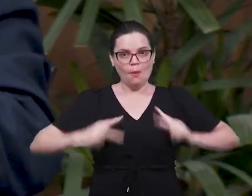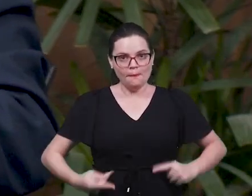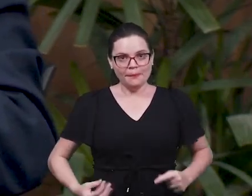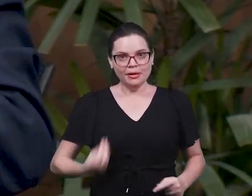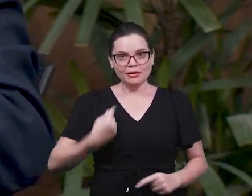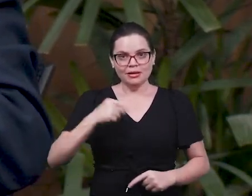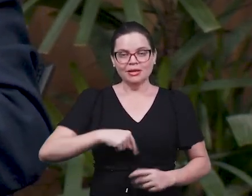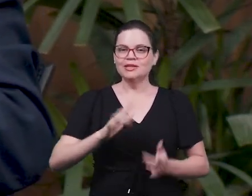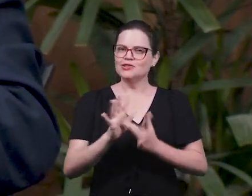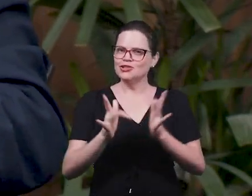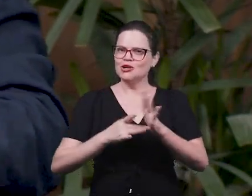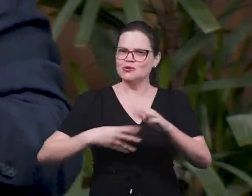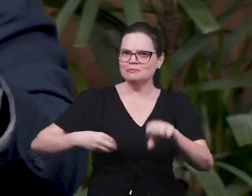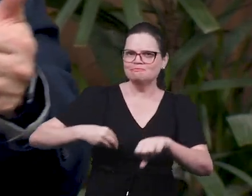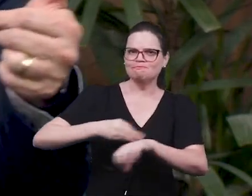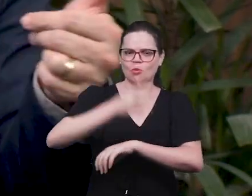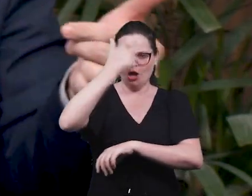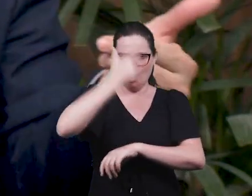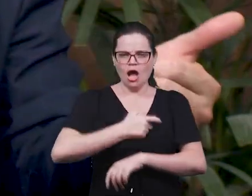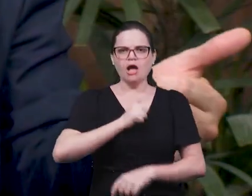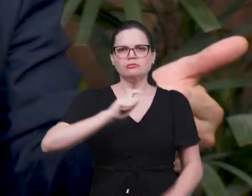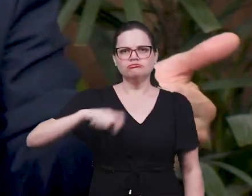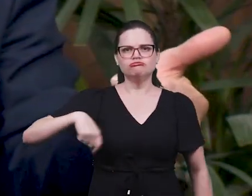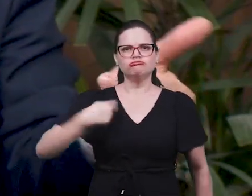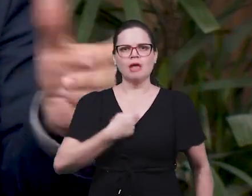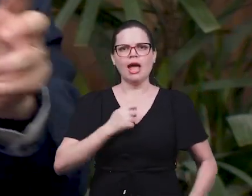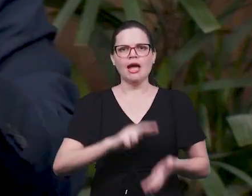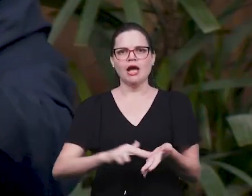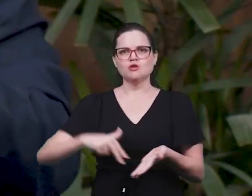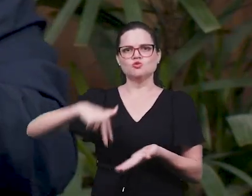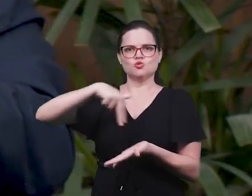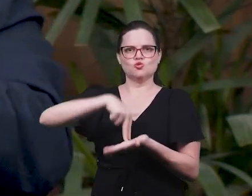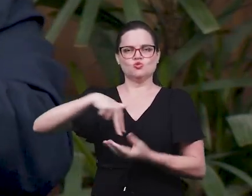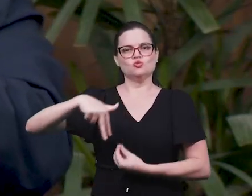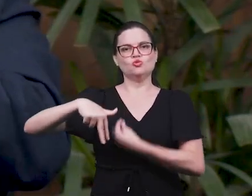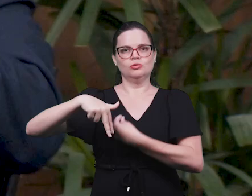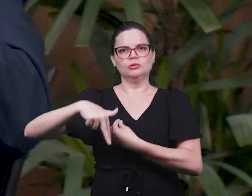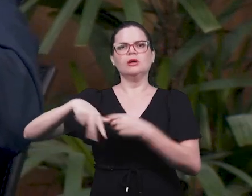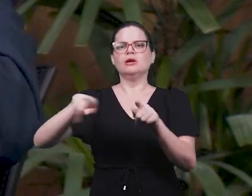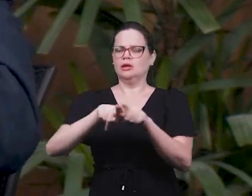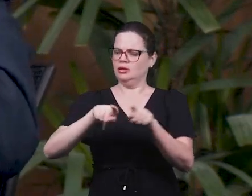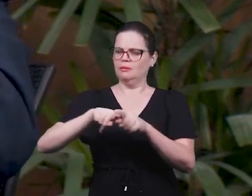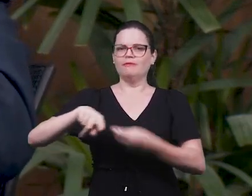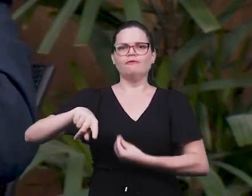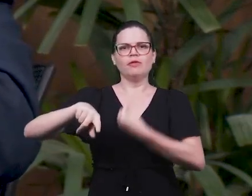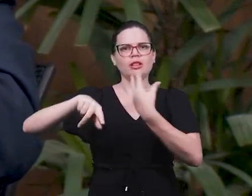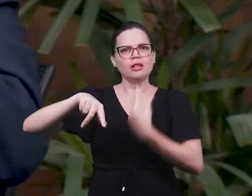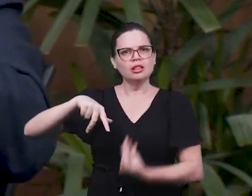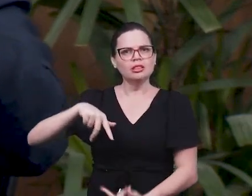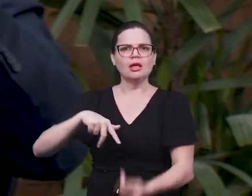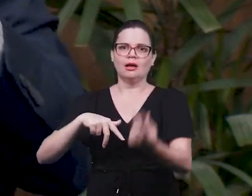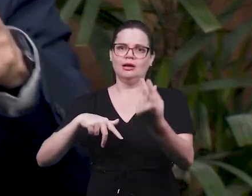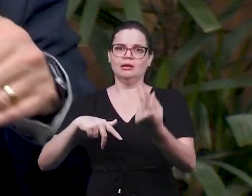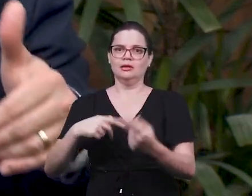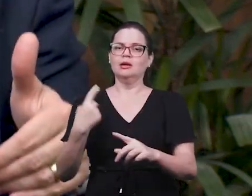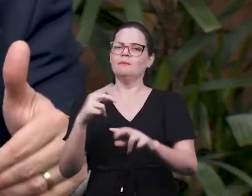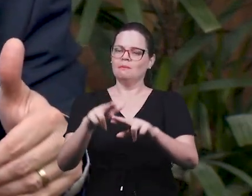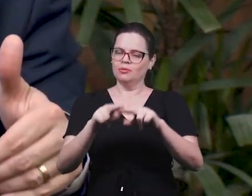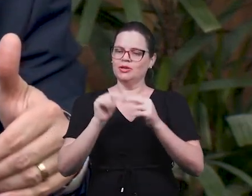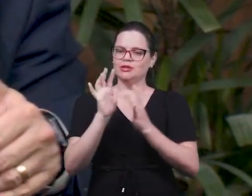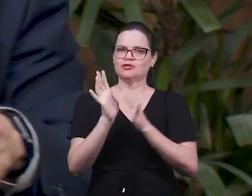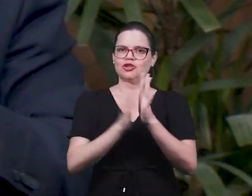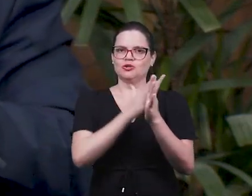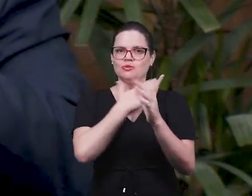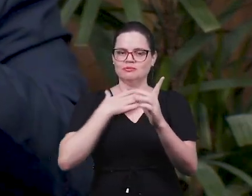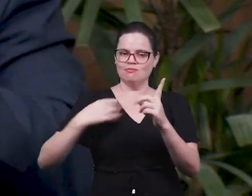Ou seja, pela morte e ressurreição dele, o homem tem direito à vida. Glória a Deus. Vida Glória a